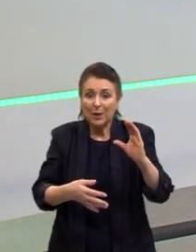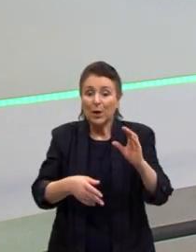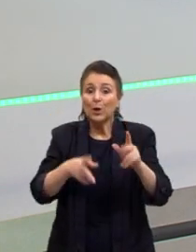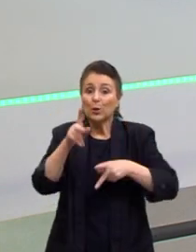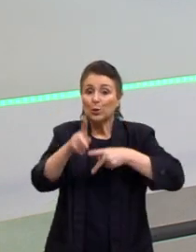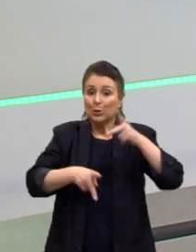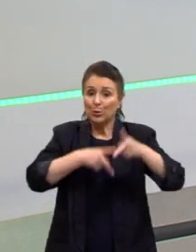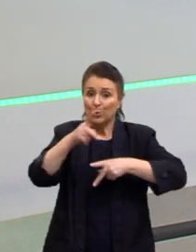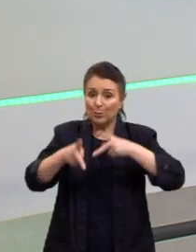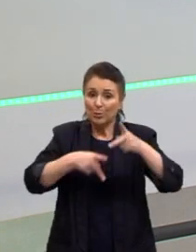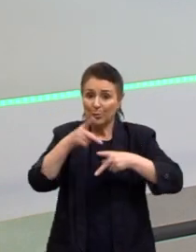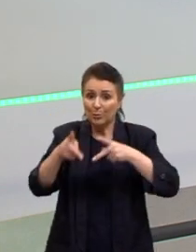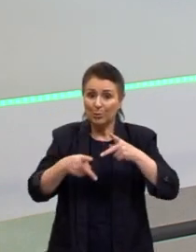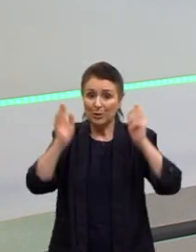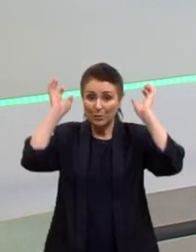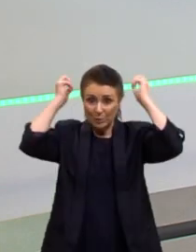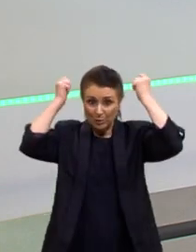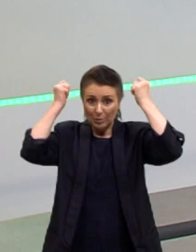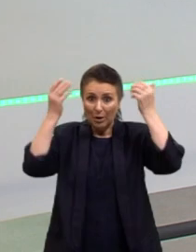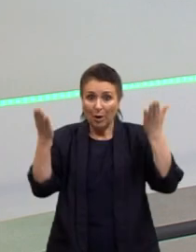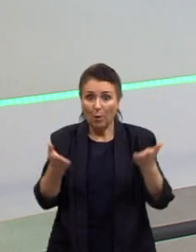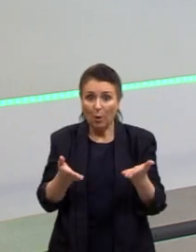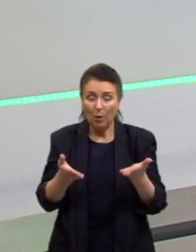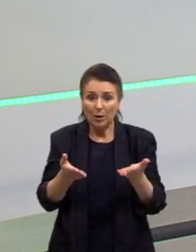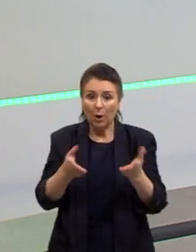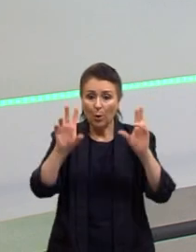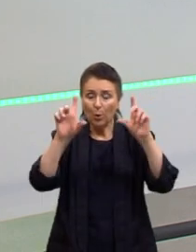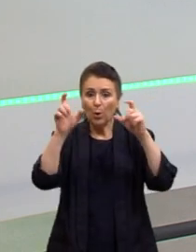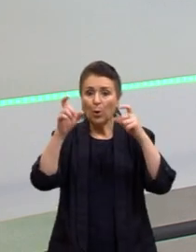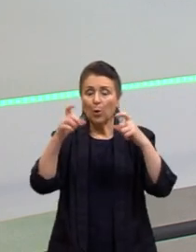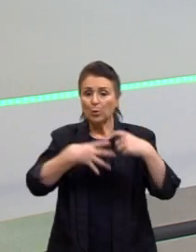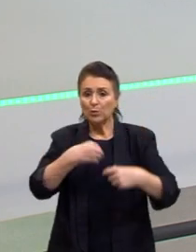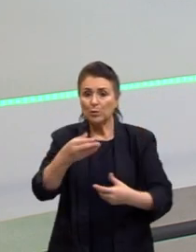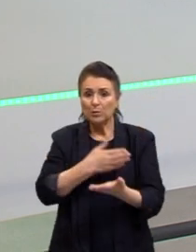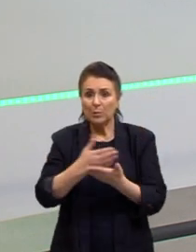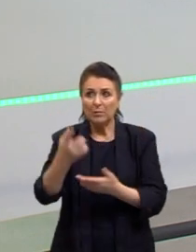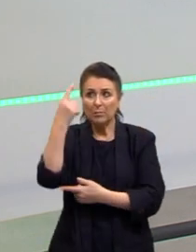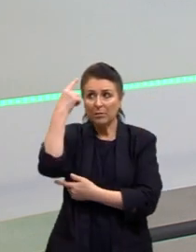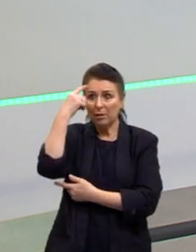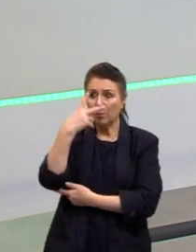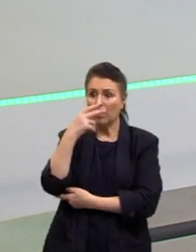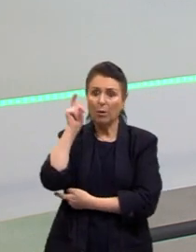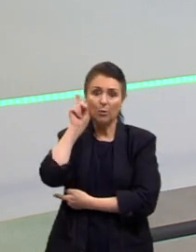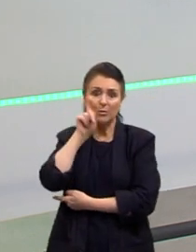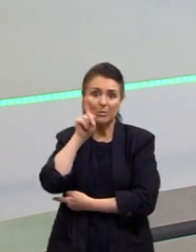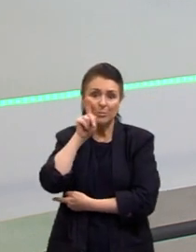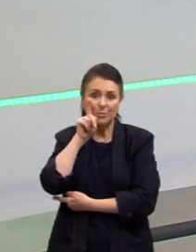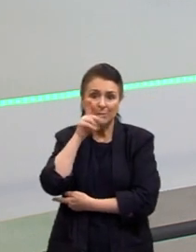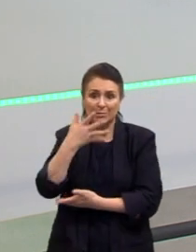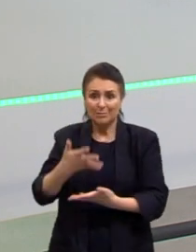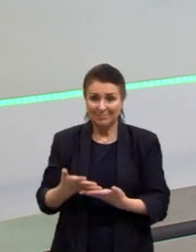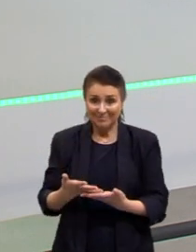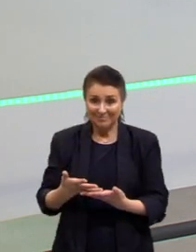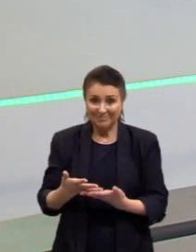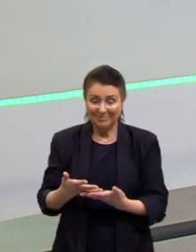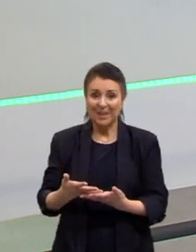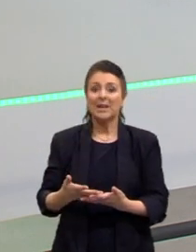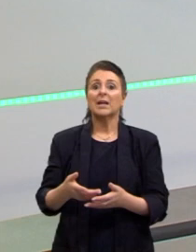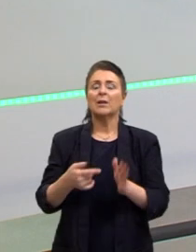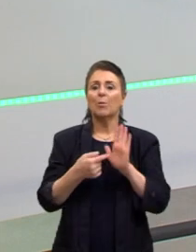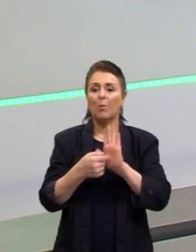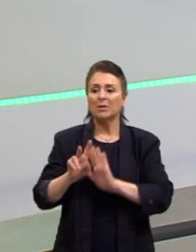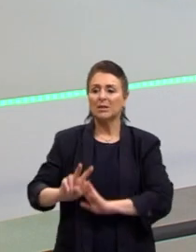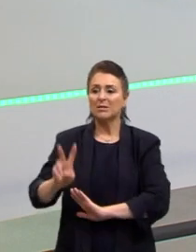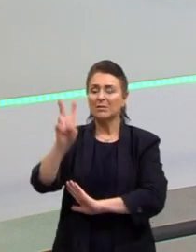pensando como americano Olha tudo isso que está que esse texto traz né a valorização do americano